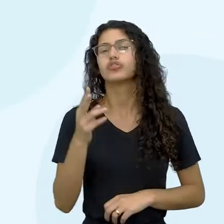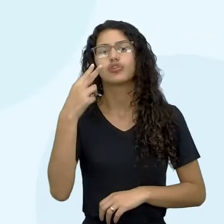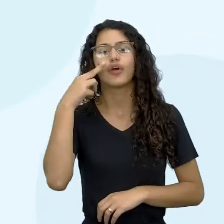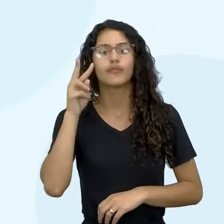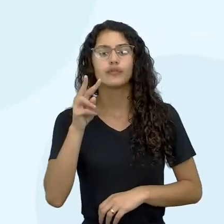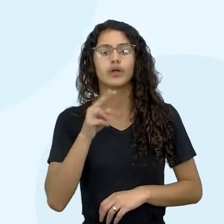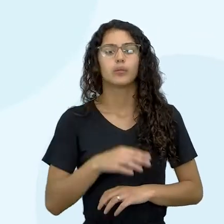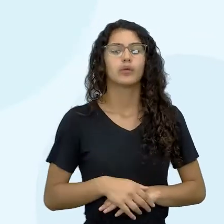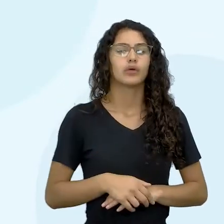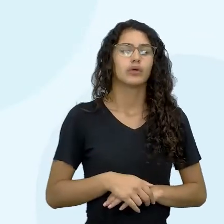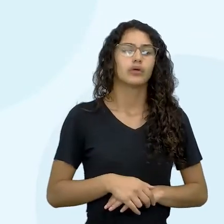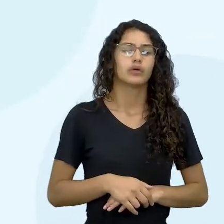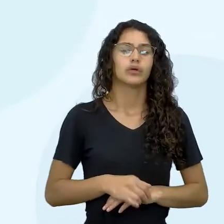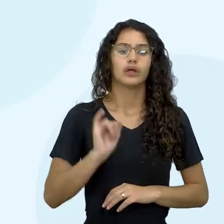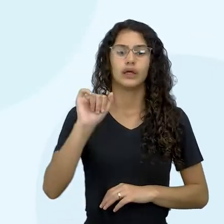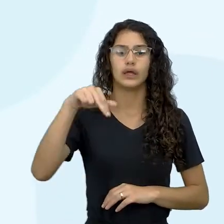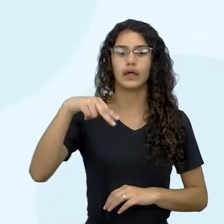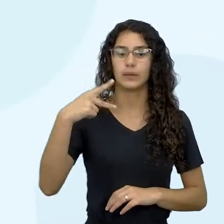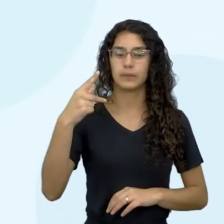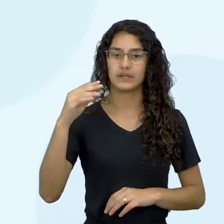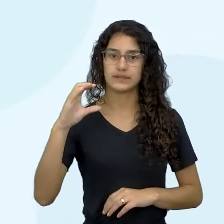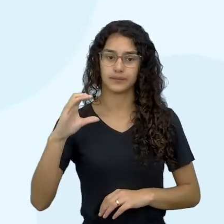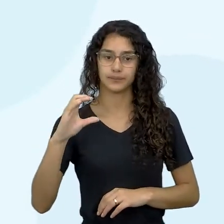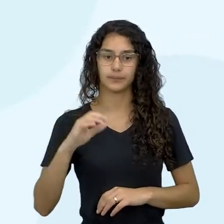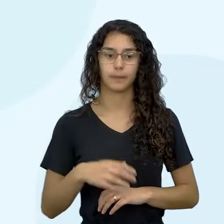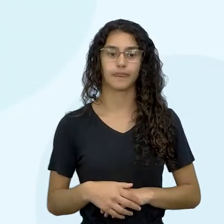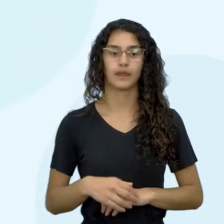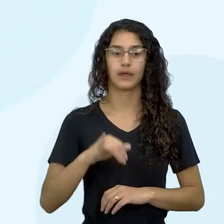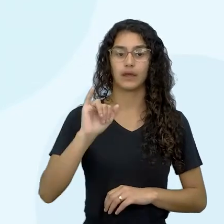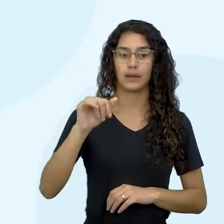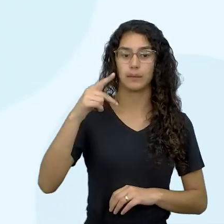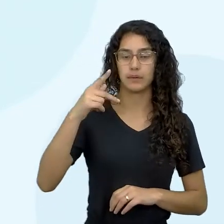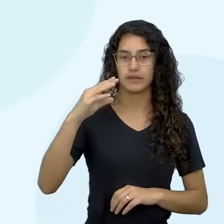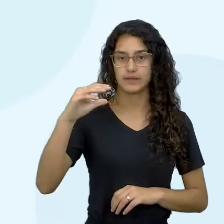vimos o INPC e o IPCA.